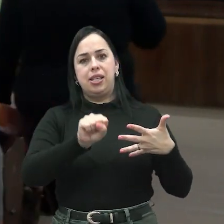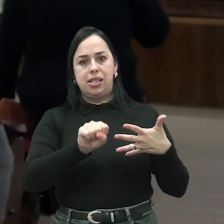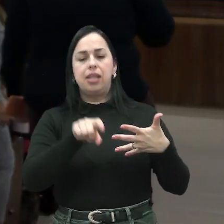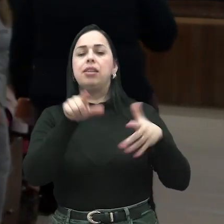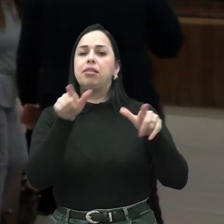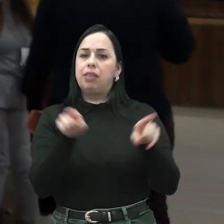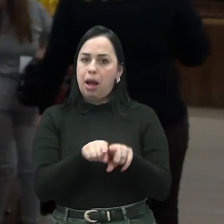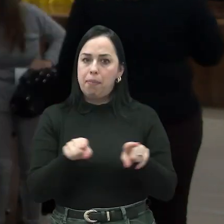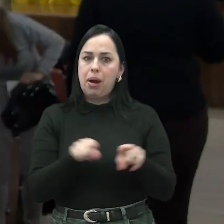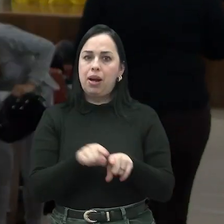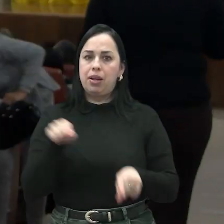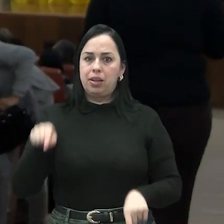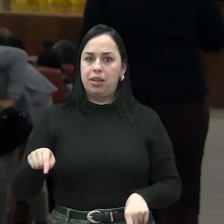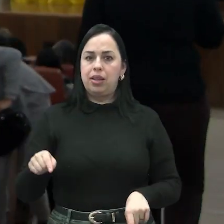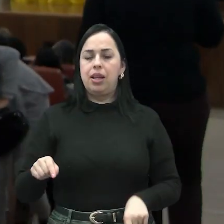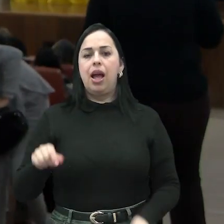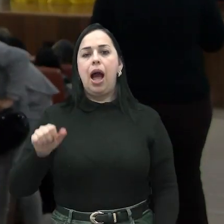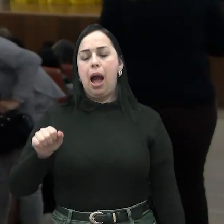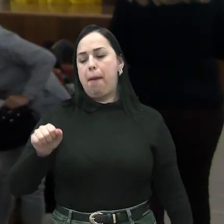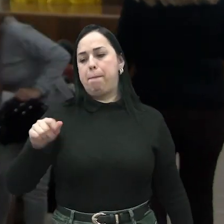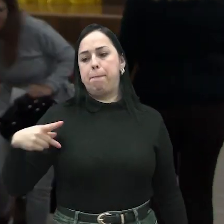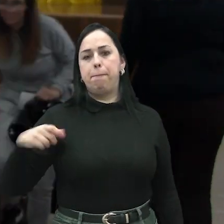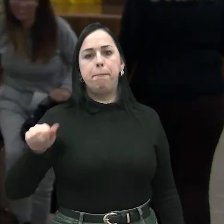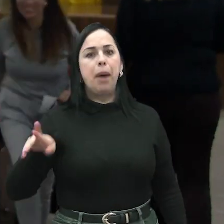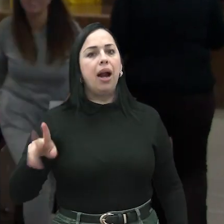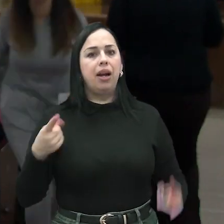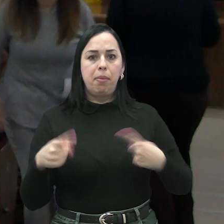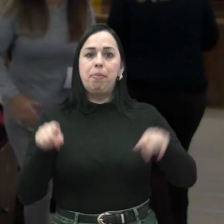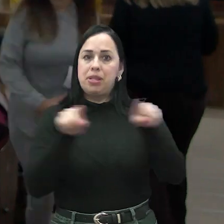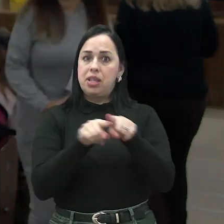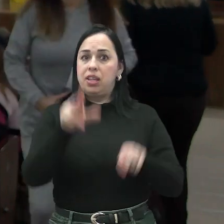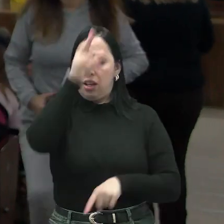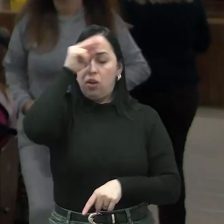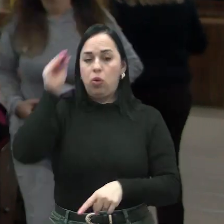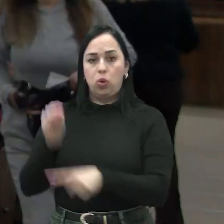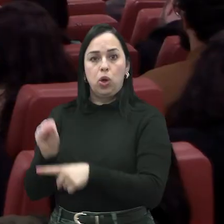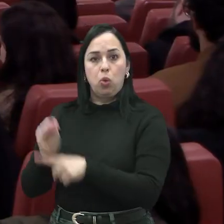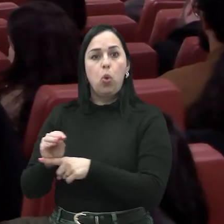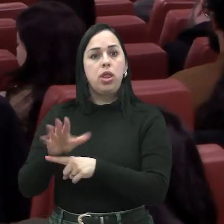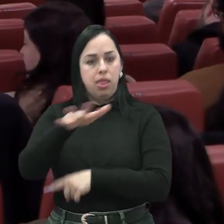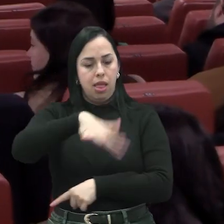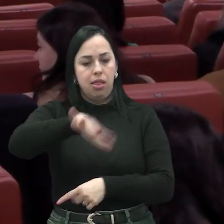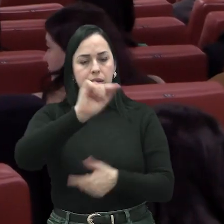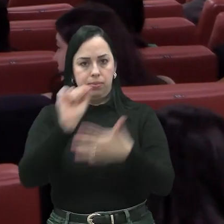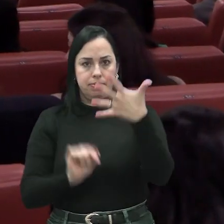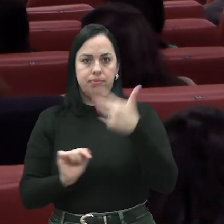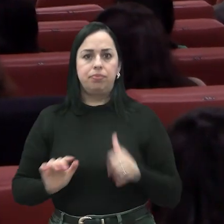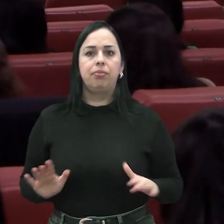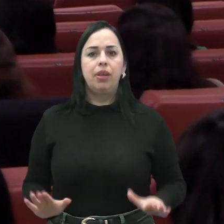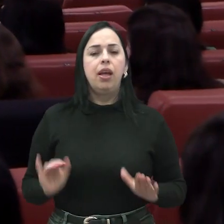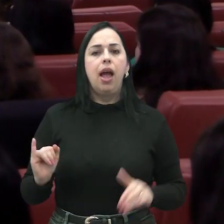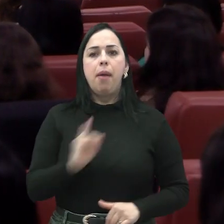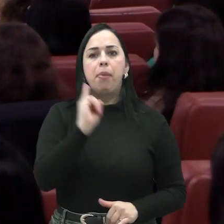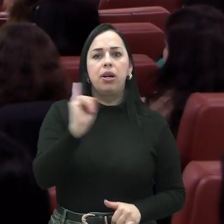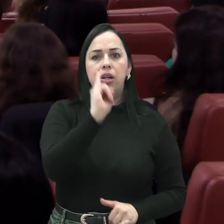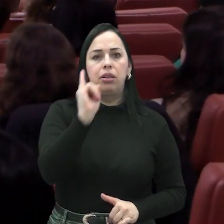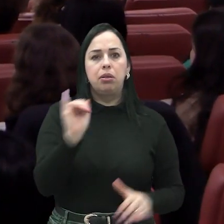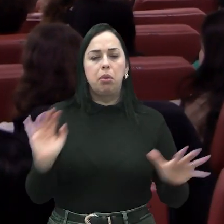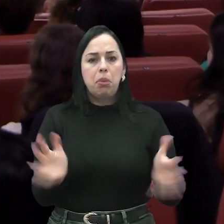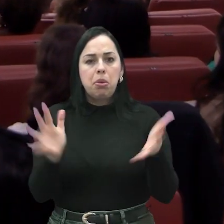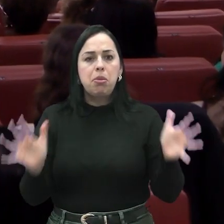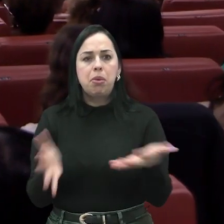município de São José dos Campos, também é a APAR que executa em parceria com o poder público. A conferência também é muito importante